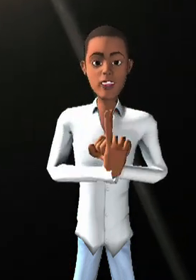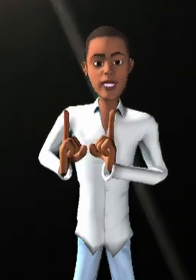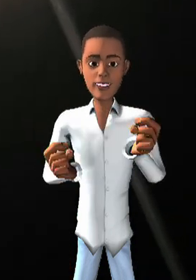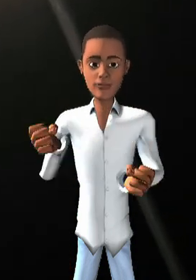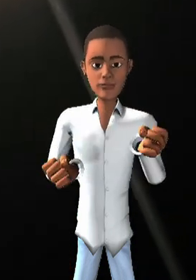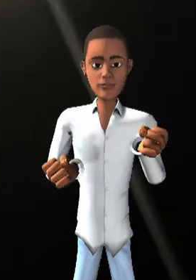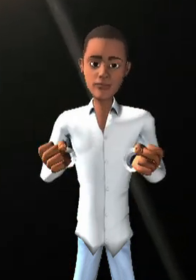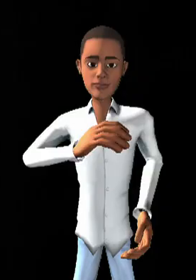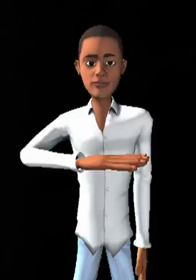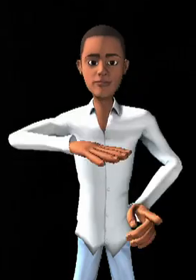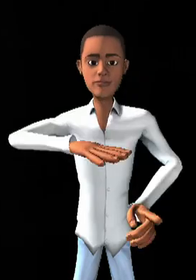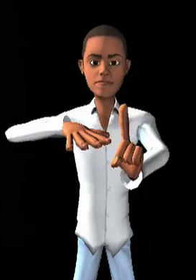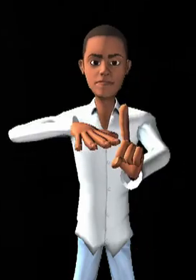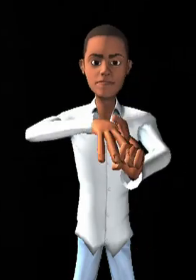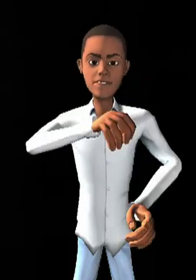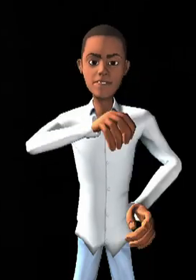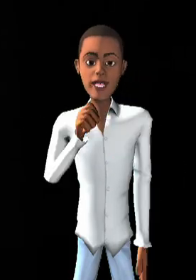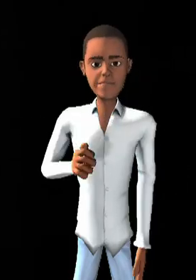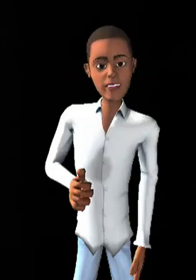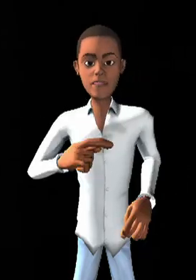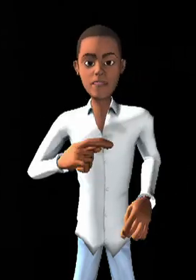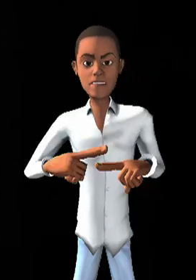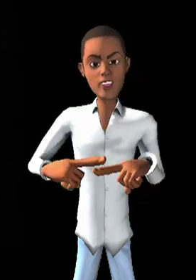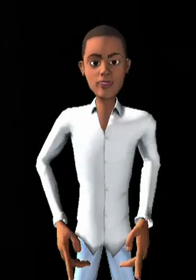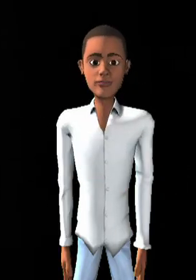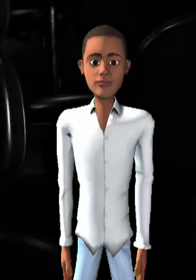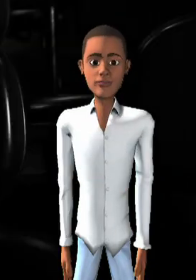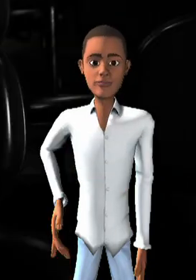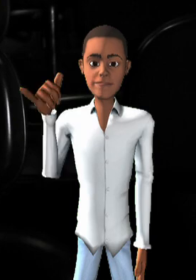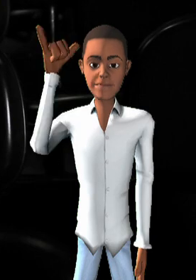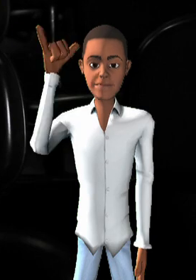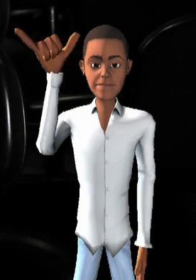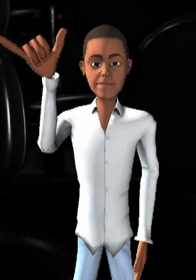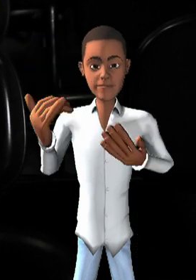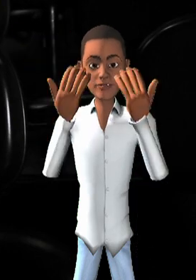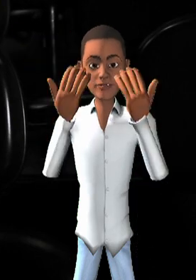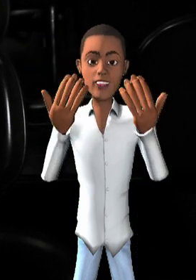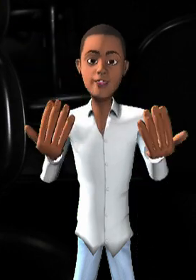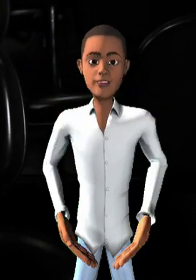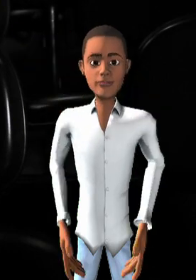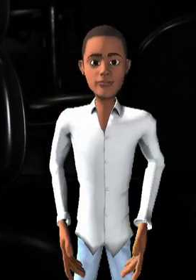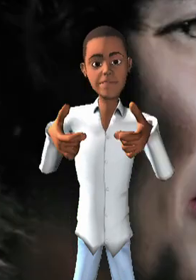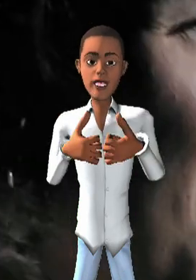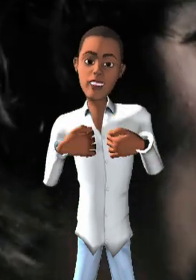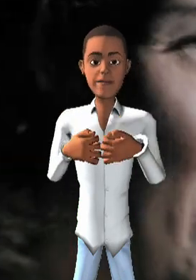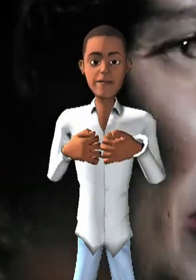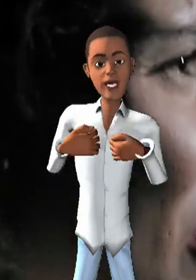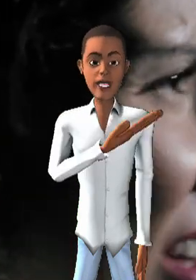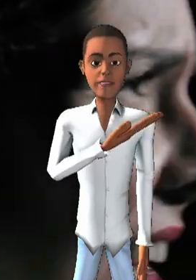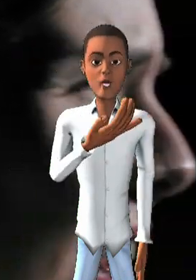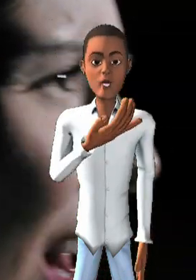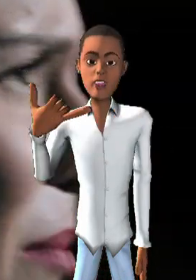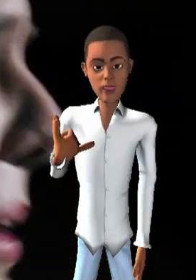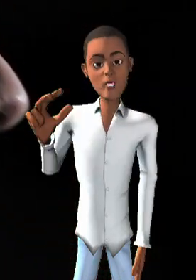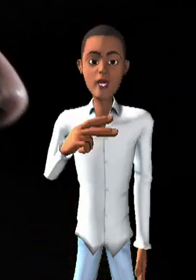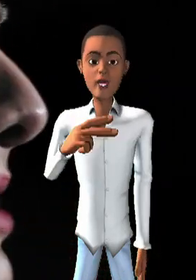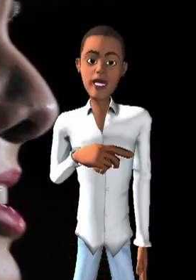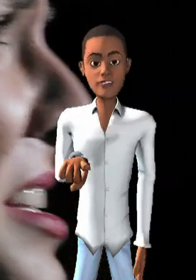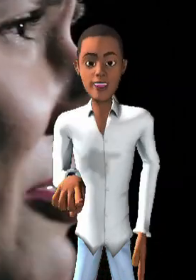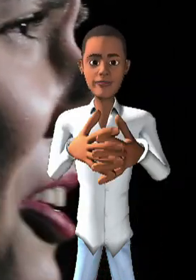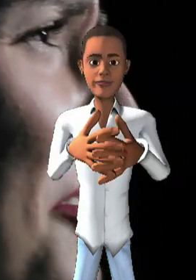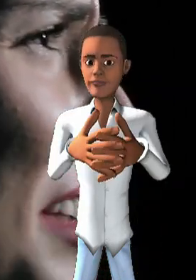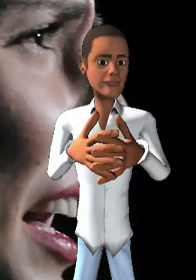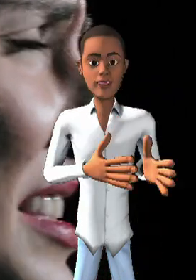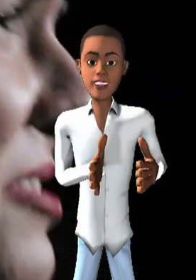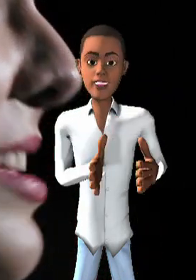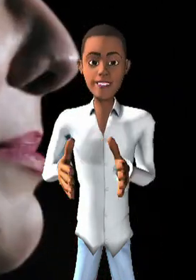atropelada e passei pela frente para não passar na porta da padaria. Quando ele me encontrou, esse meu amigo virou e falou: "Nossa, olha como você é perdida. Pra que dar toda